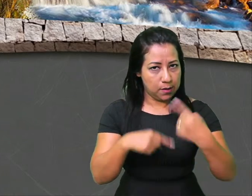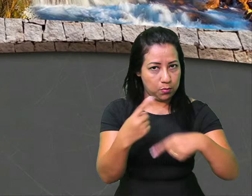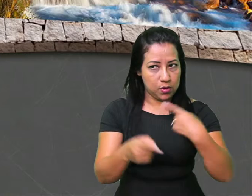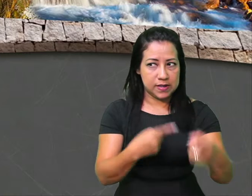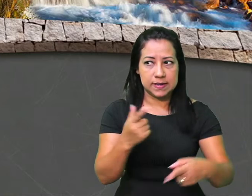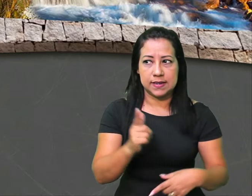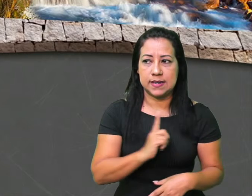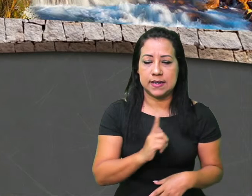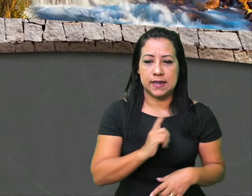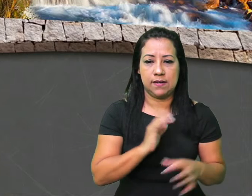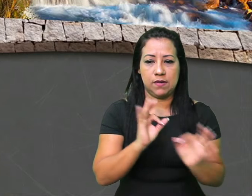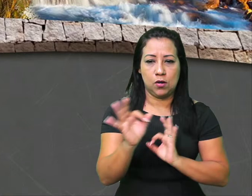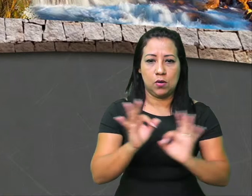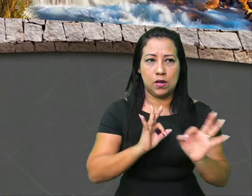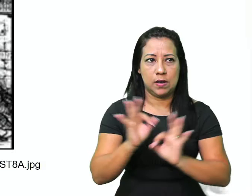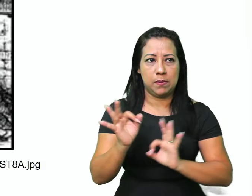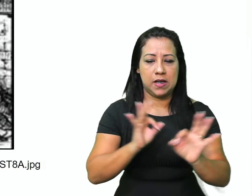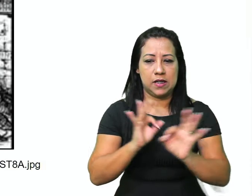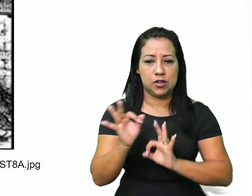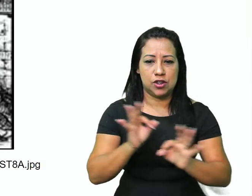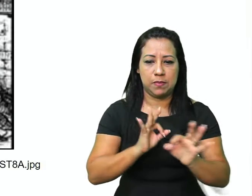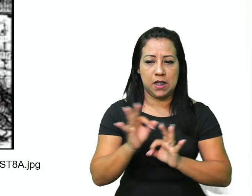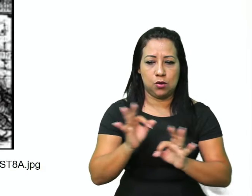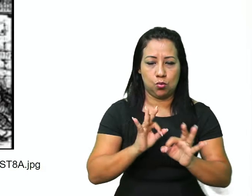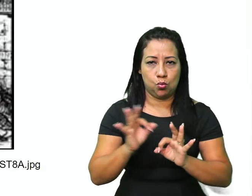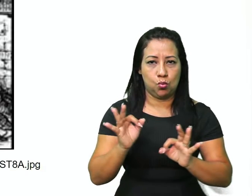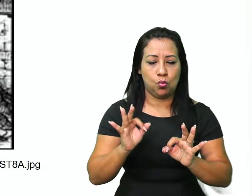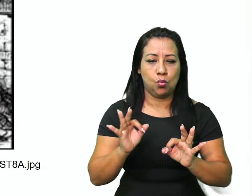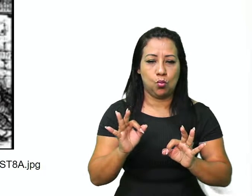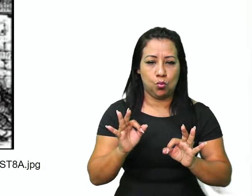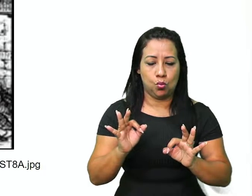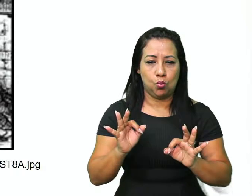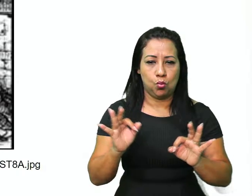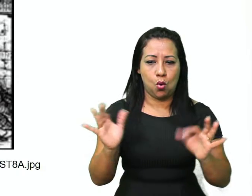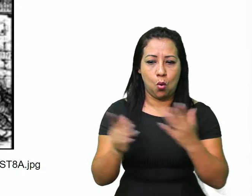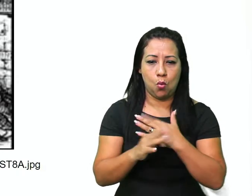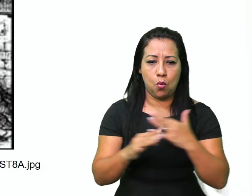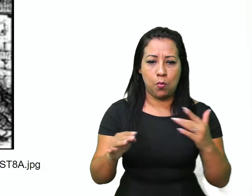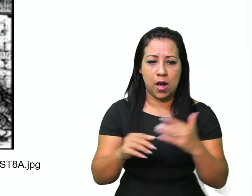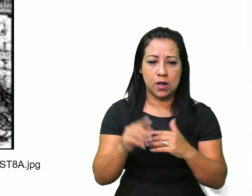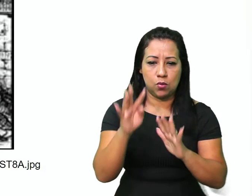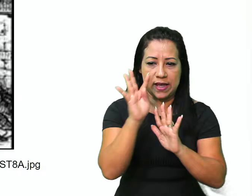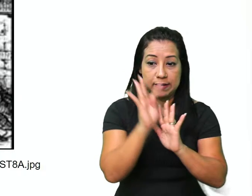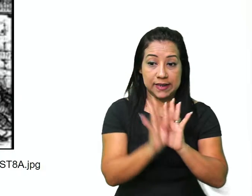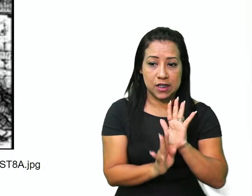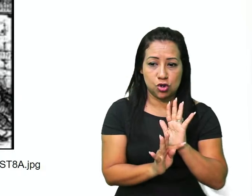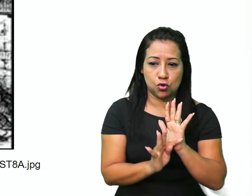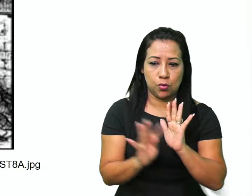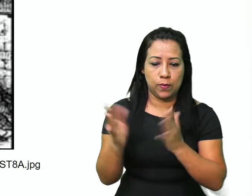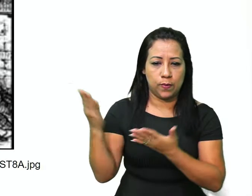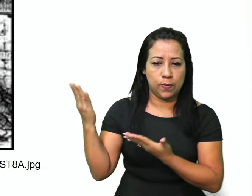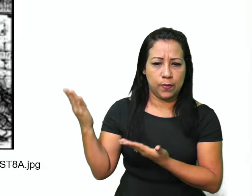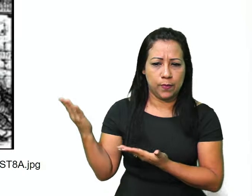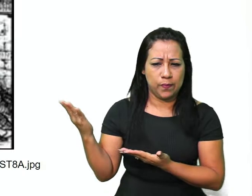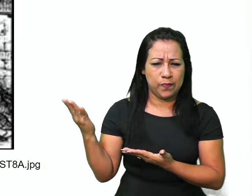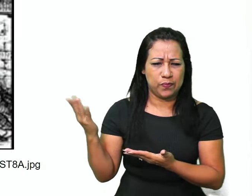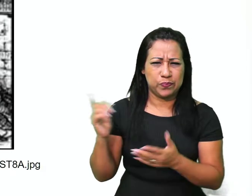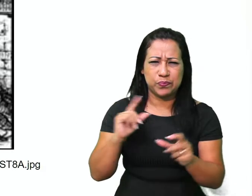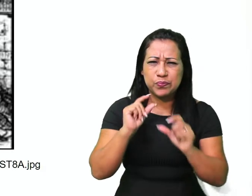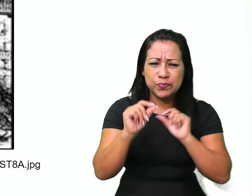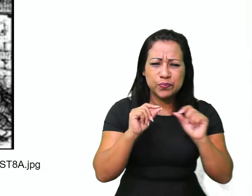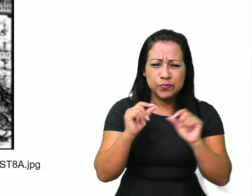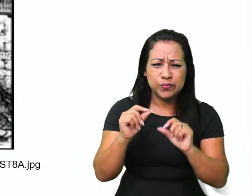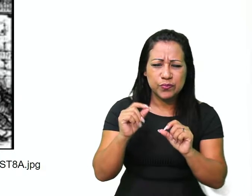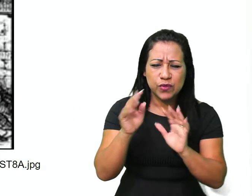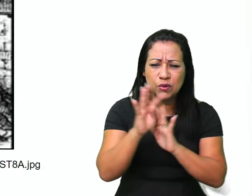Vejam isso, está achando que... Olha essa imagem. Isso é um texto, tá, gente? Isso é um texto. Está mostrando o quê? O que você conhece hoje